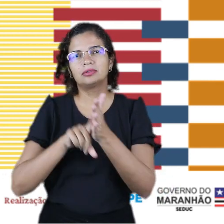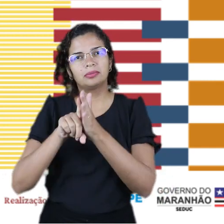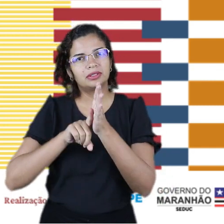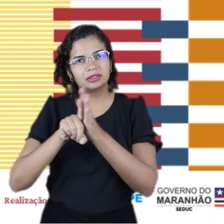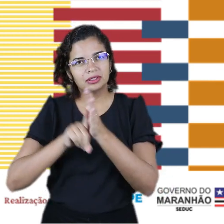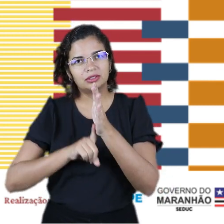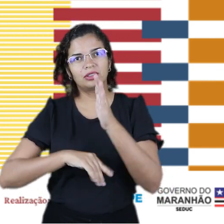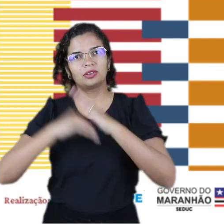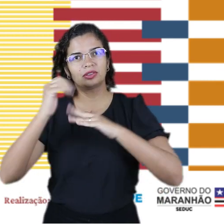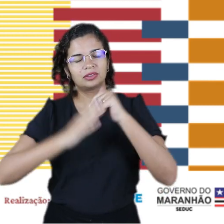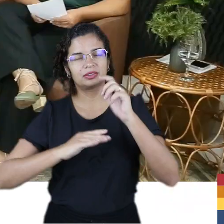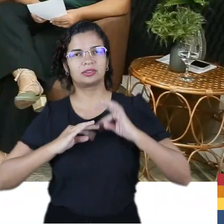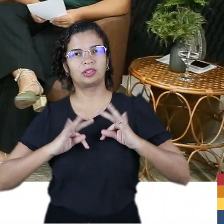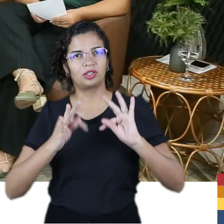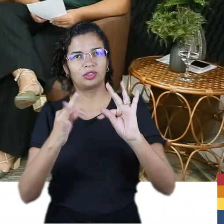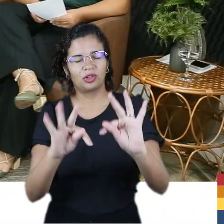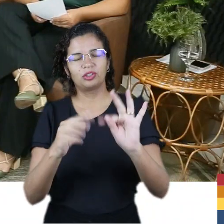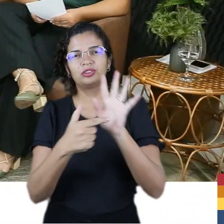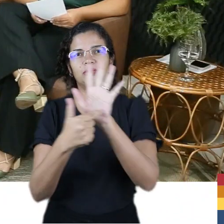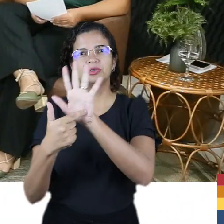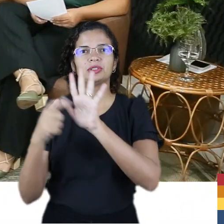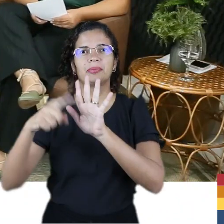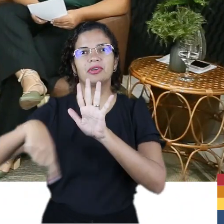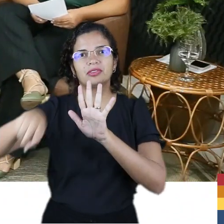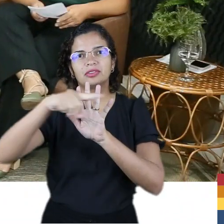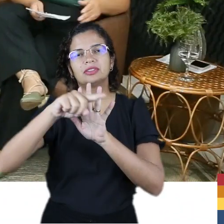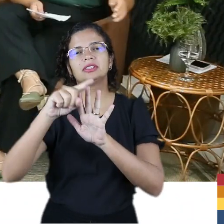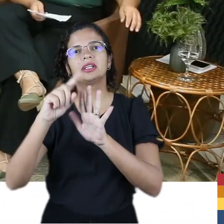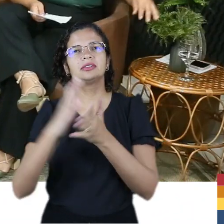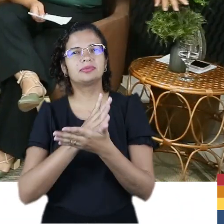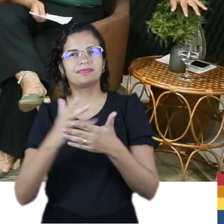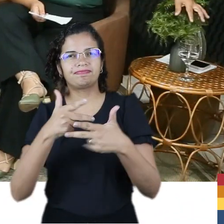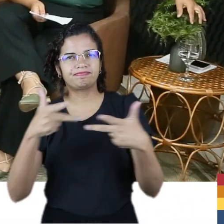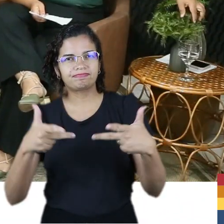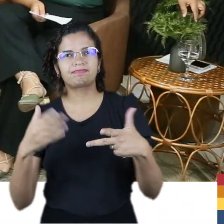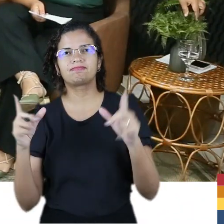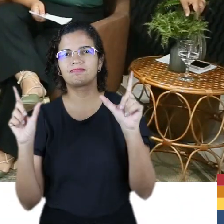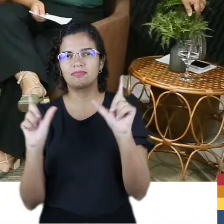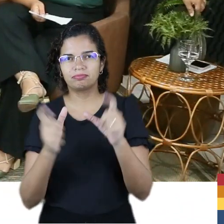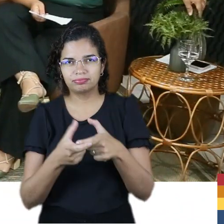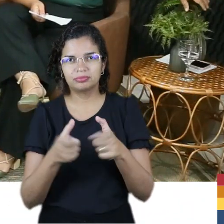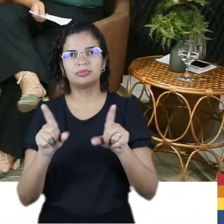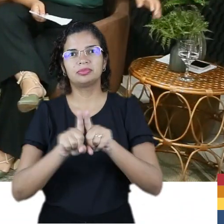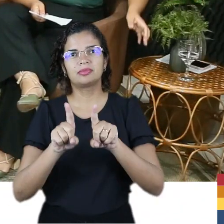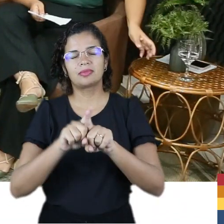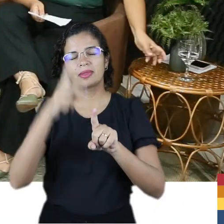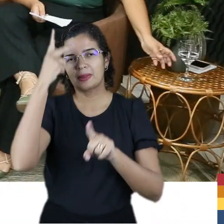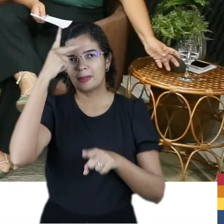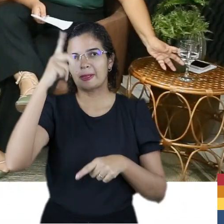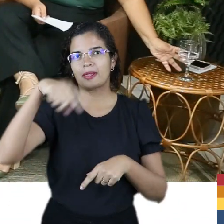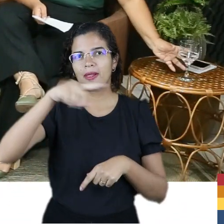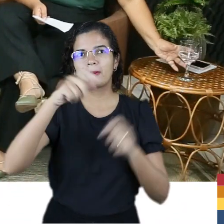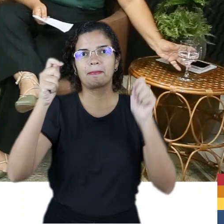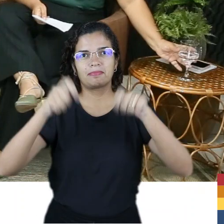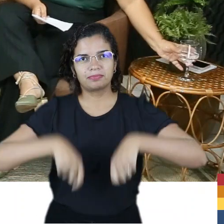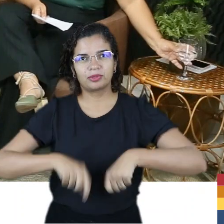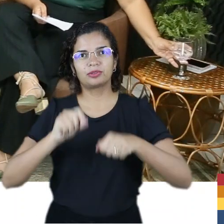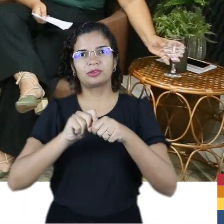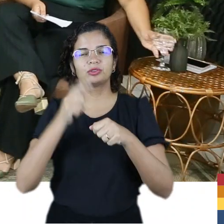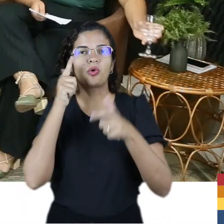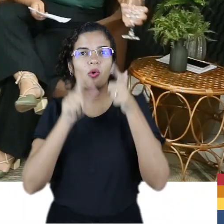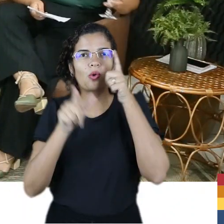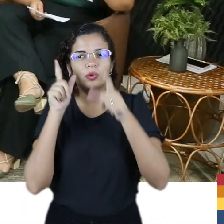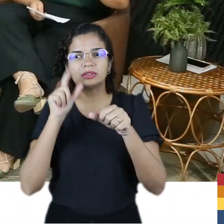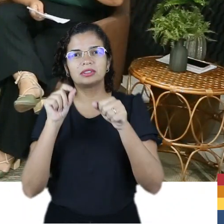um pouquinho também do que seria, né, essas bases conceituais, quais são os marcos, né, da nossa educação profissional e tecnológica aqui